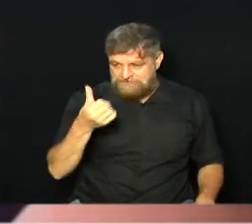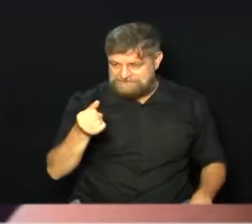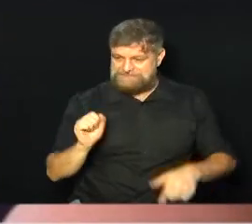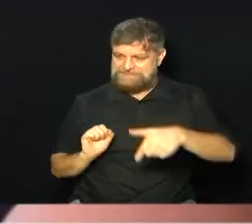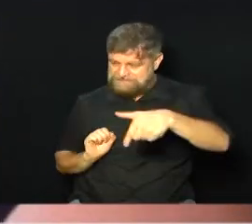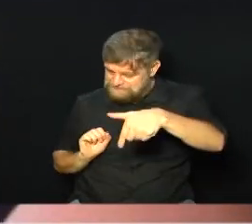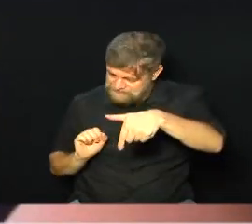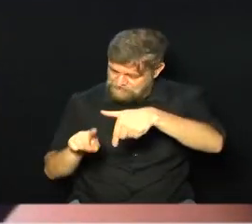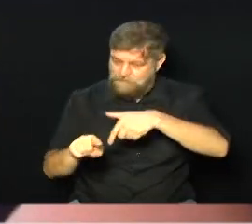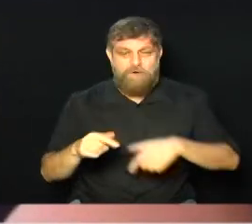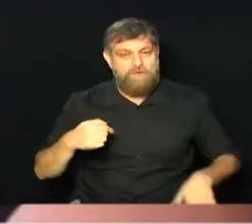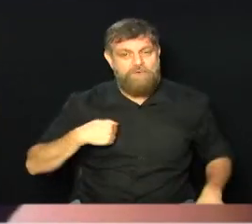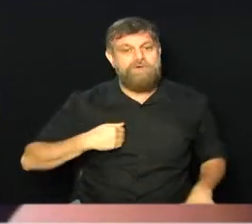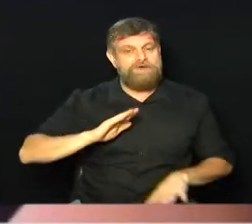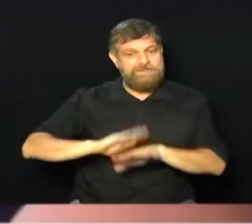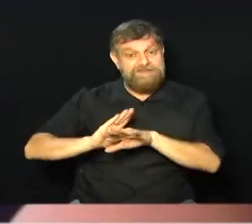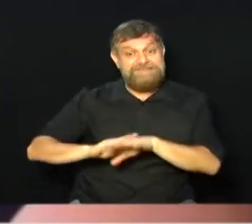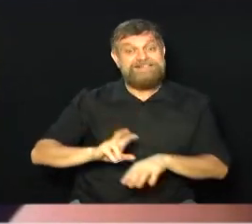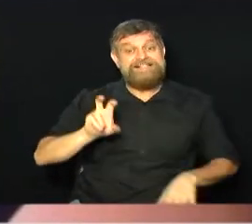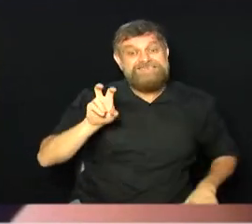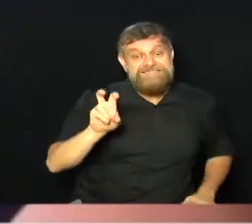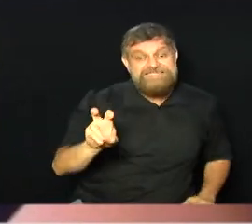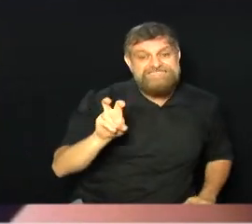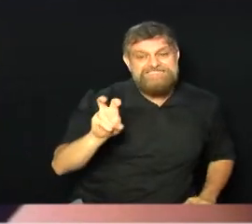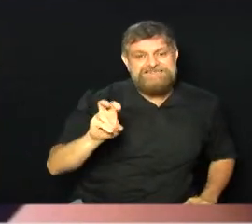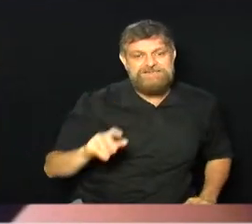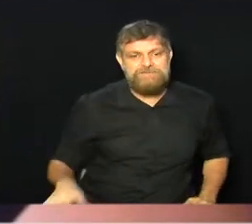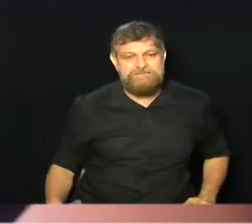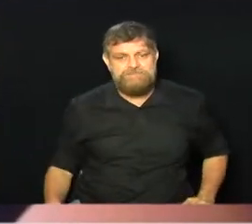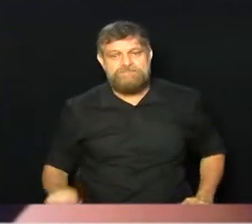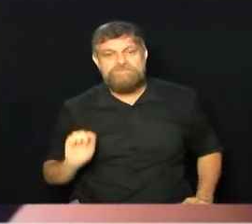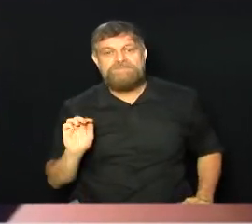5 já. E tomou um amarelo daí.